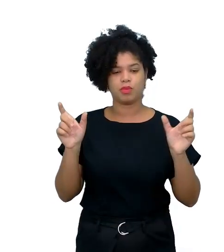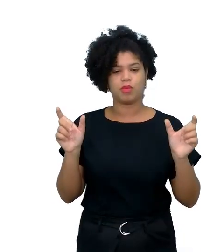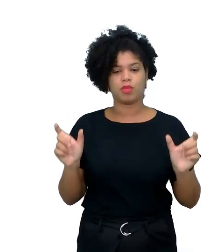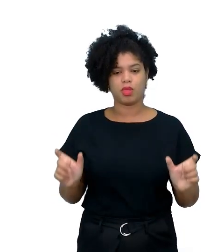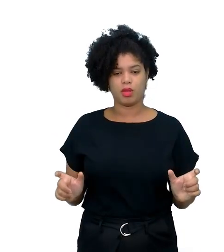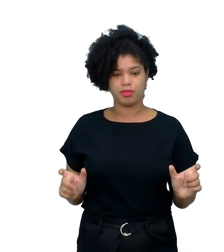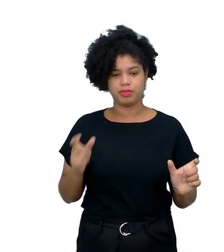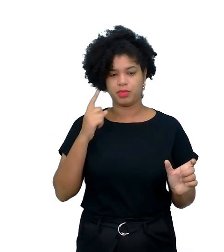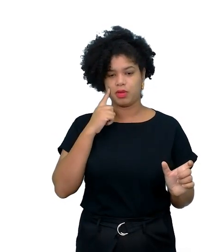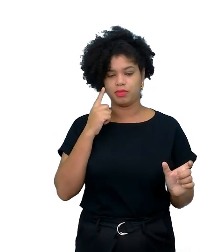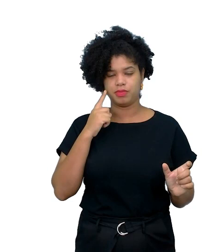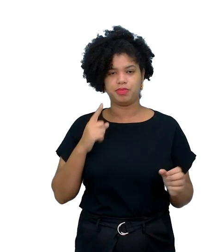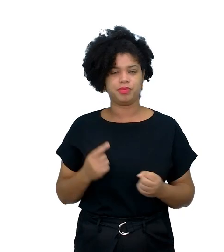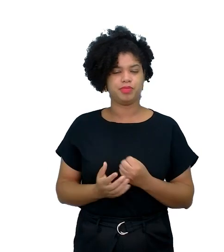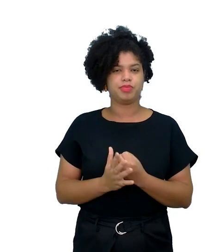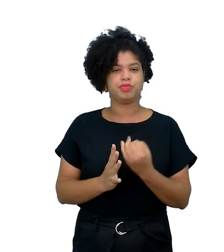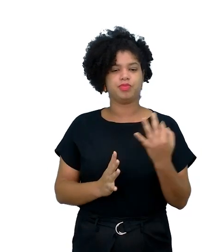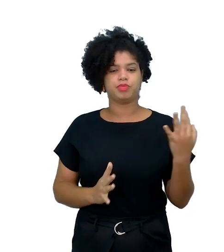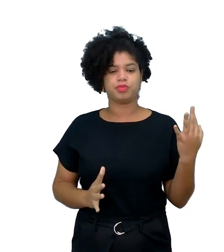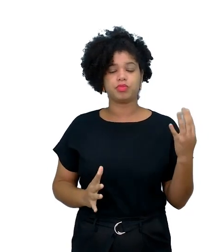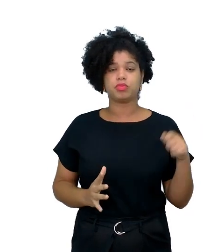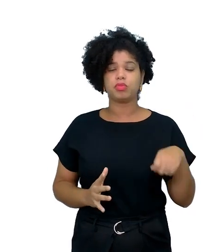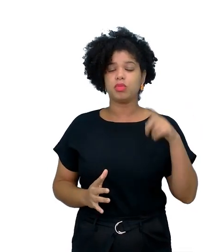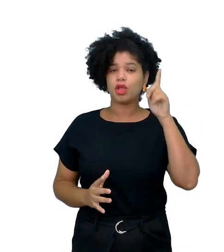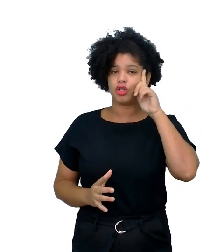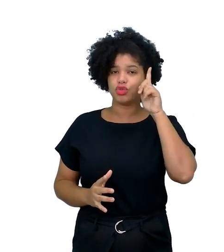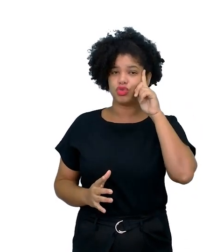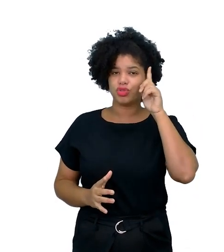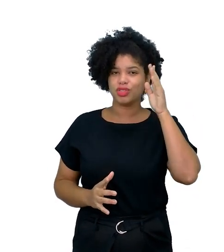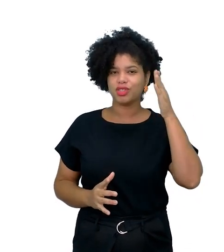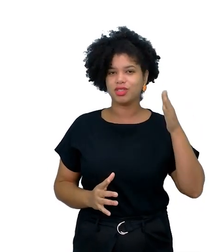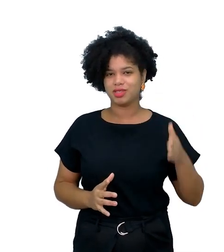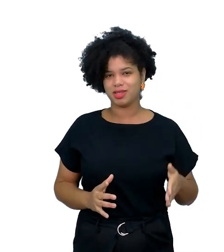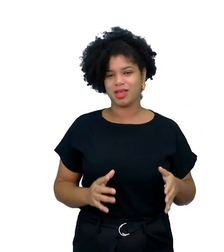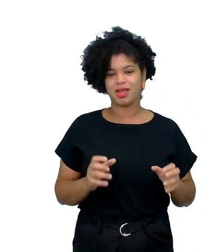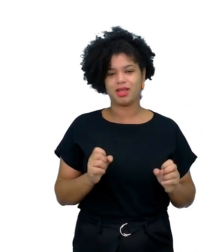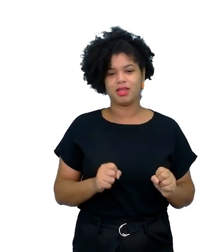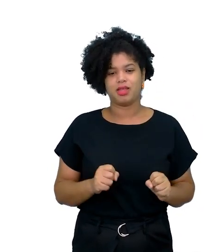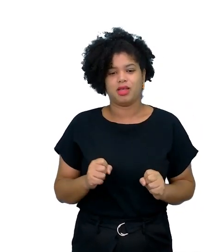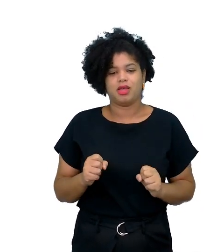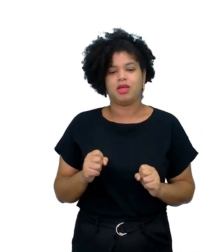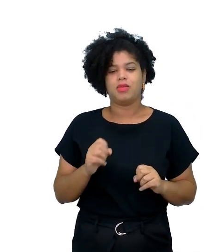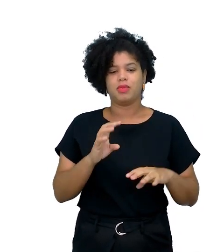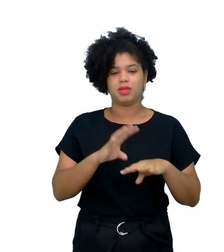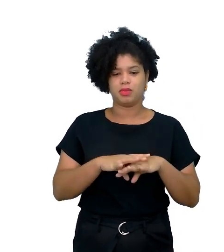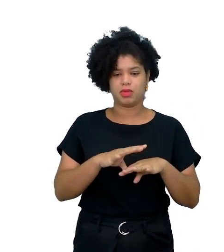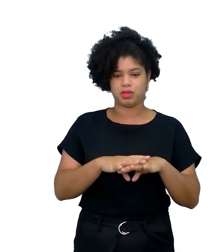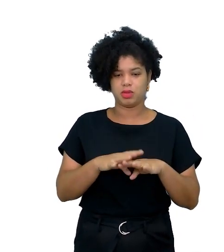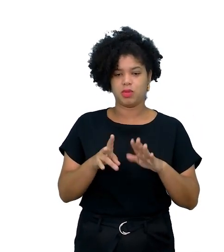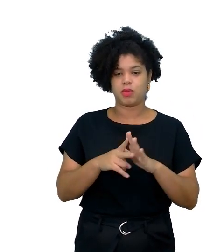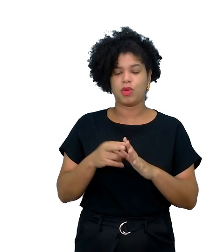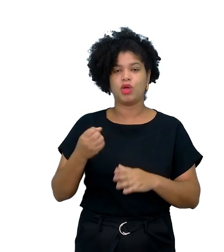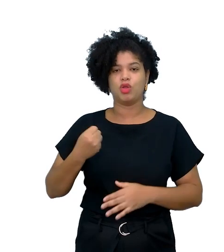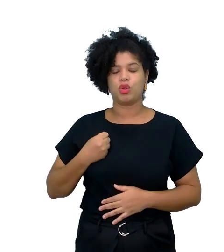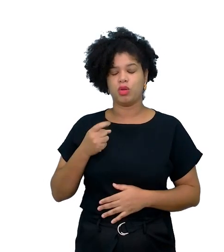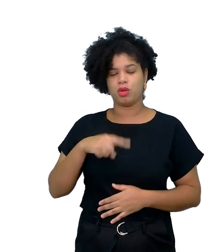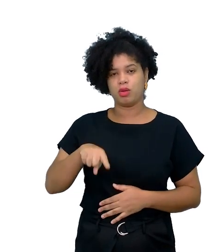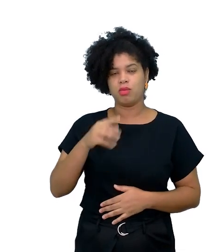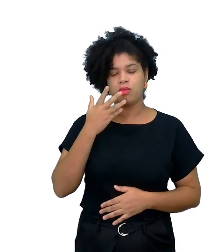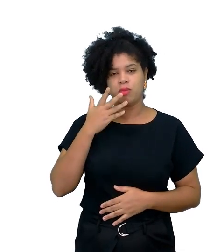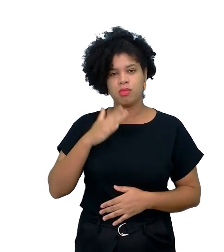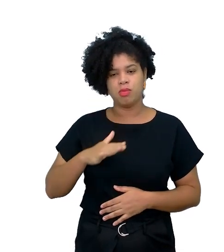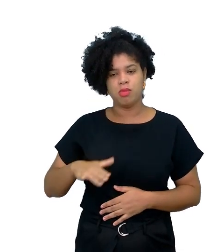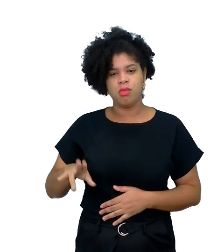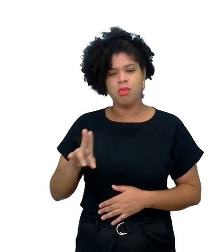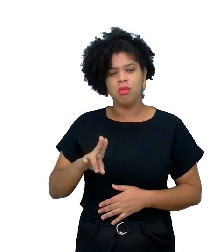Que a quantificação, né, ela permite a matematização da numeração que as crianças